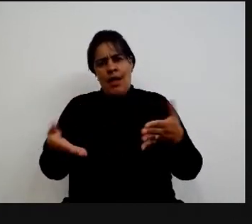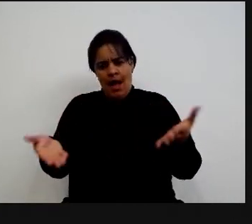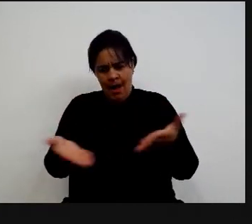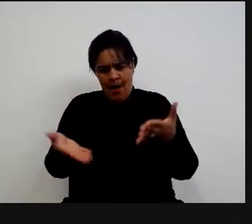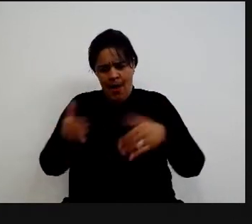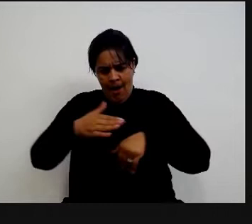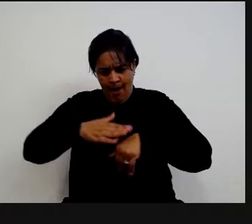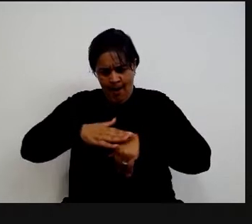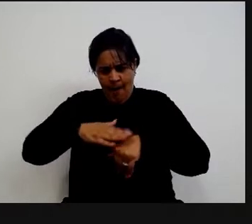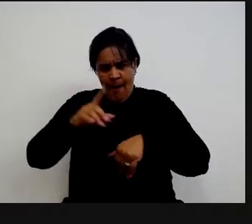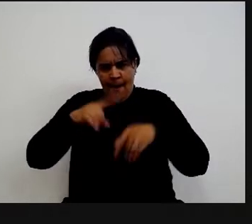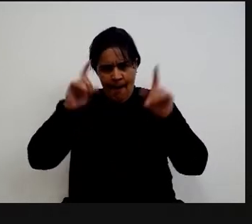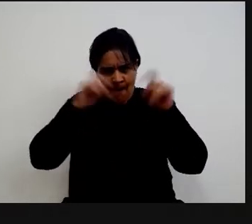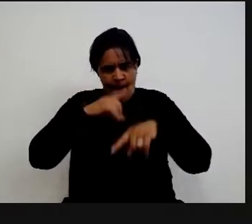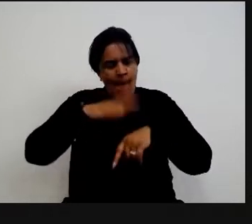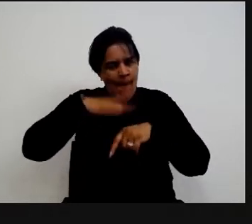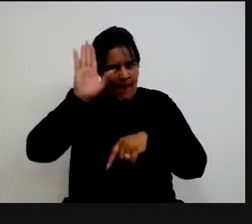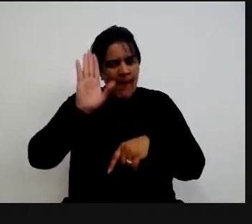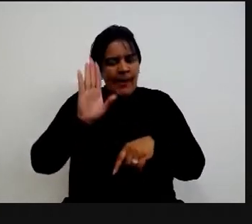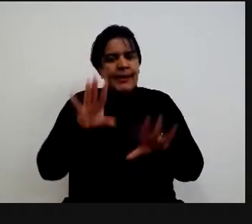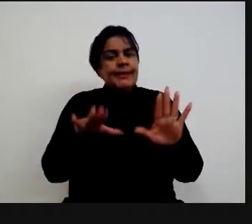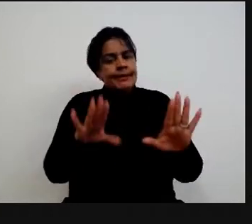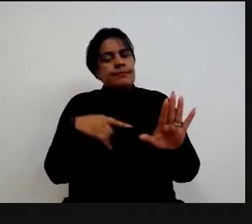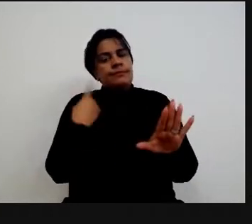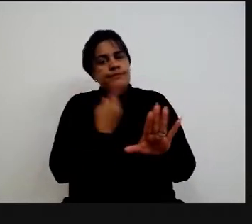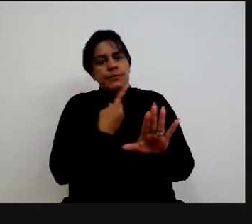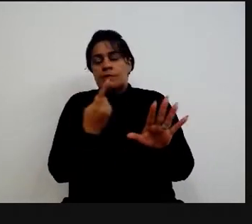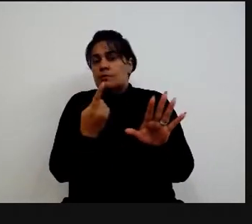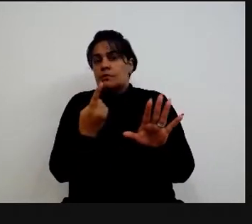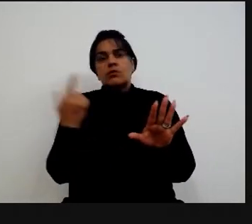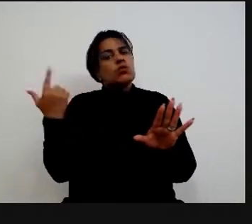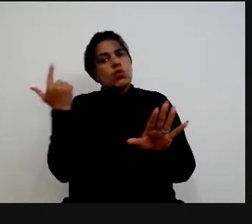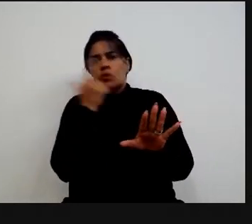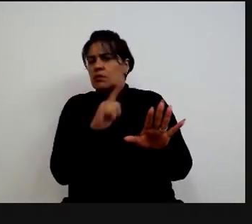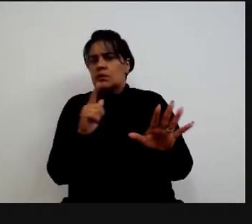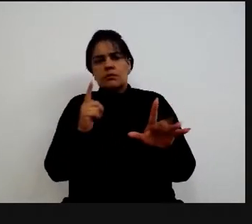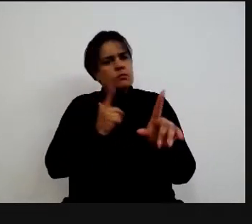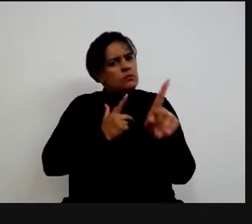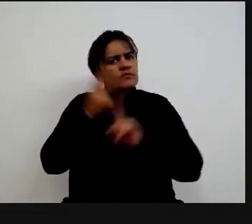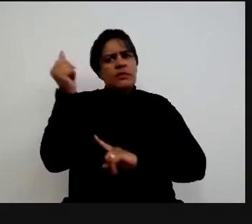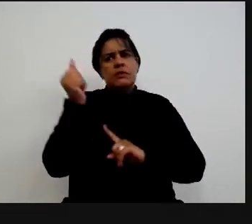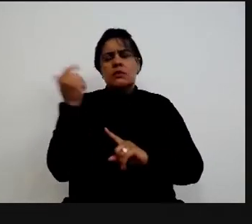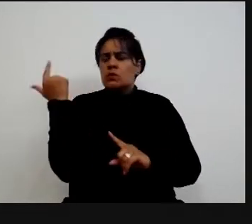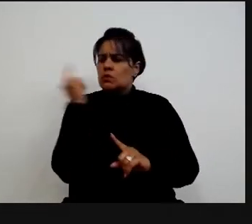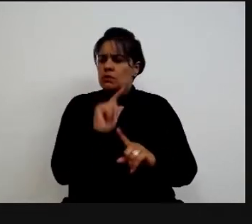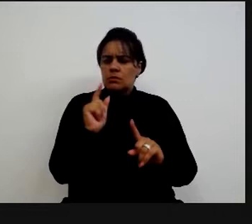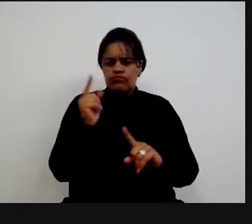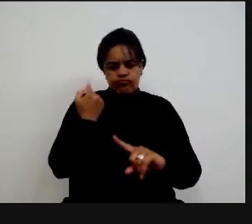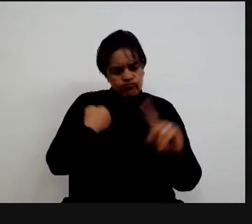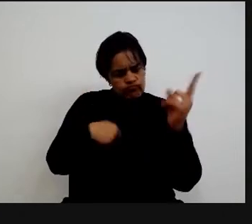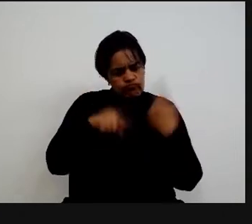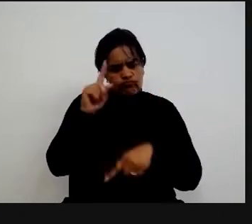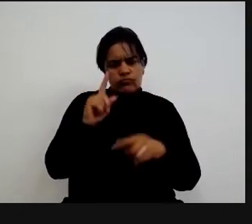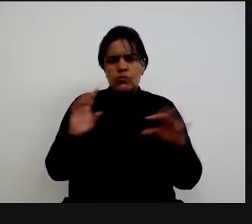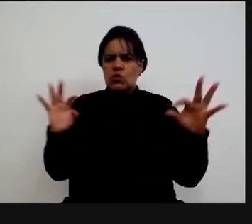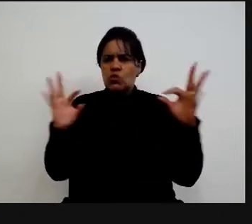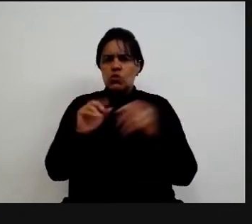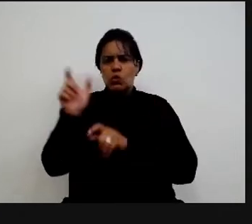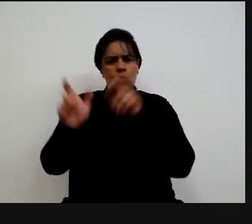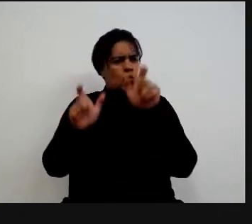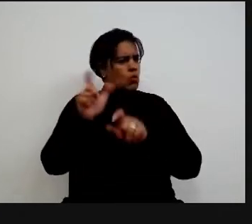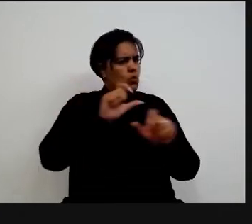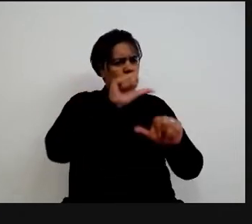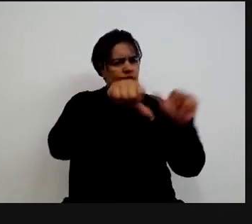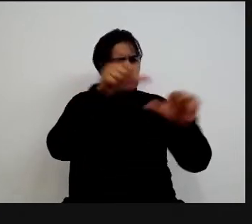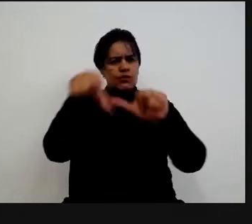eu reflito nós todos saímos diferentes dessa pandemia, seja nas questões pessoais,